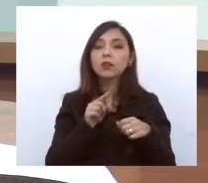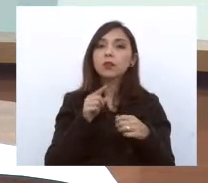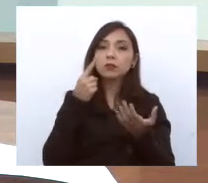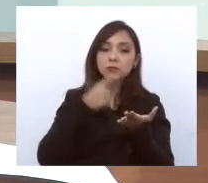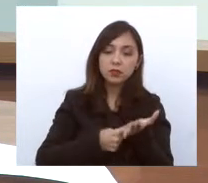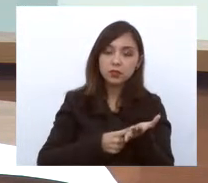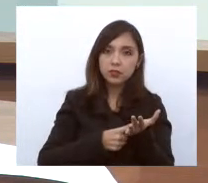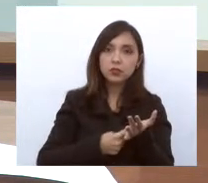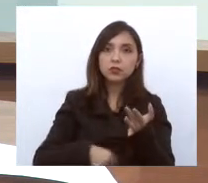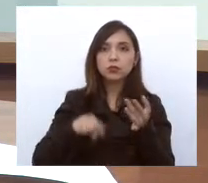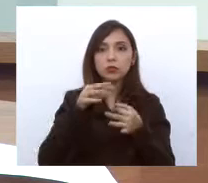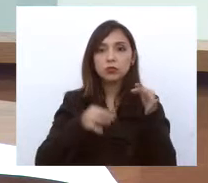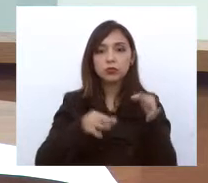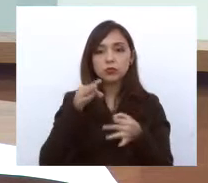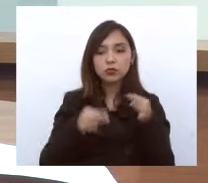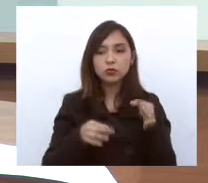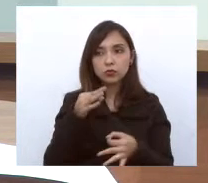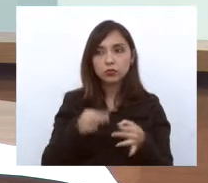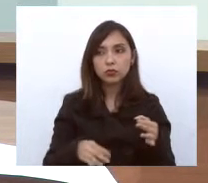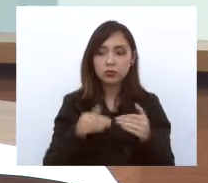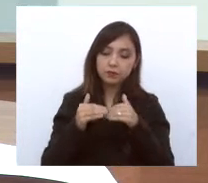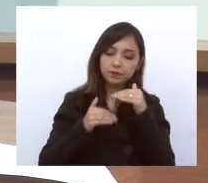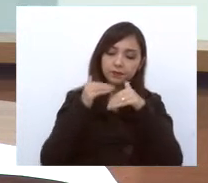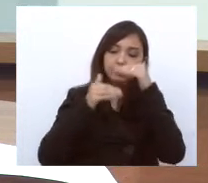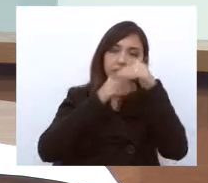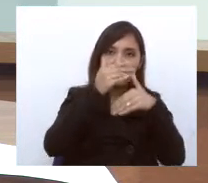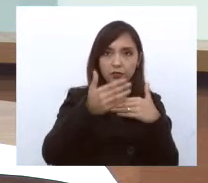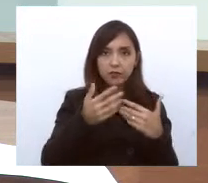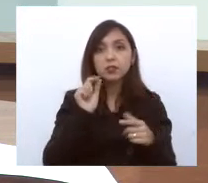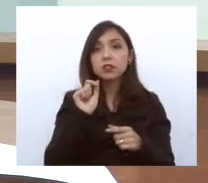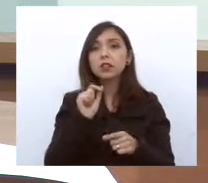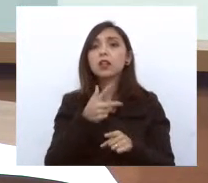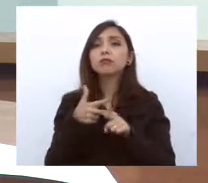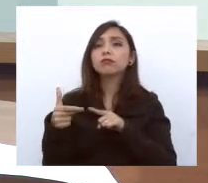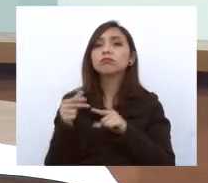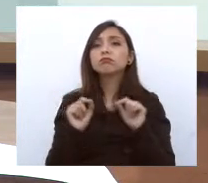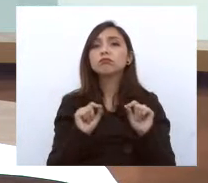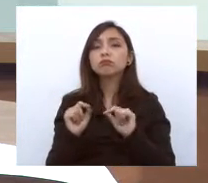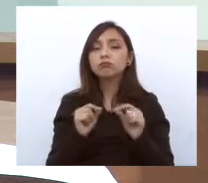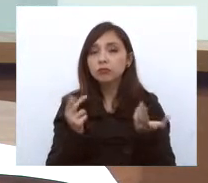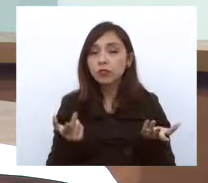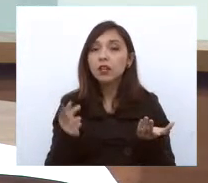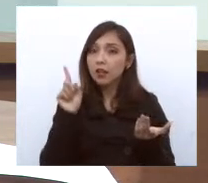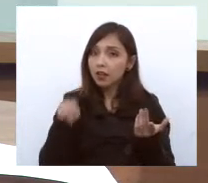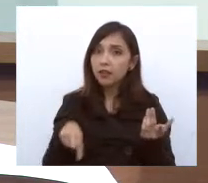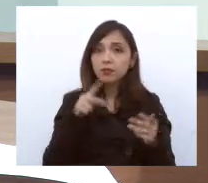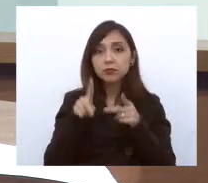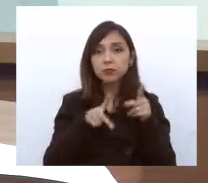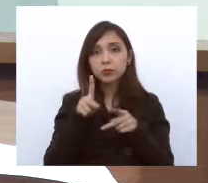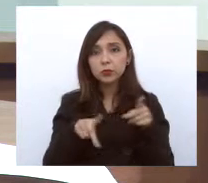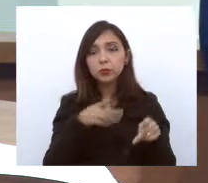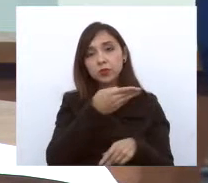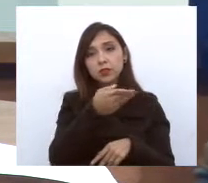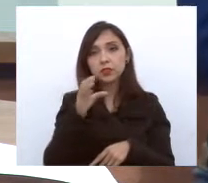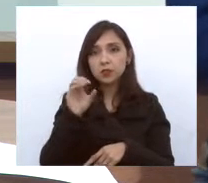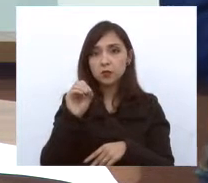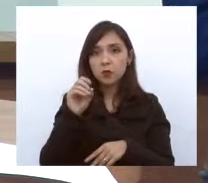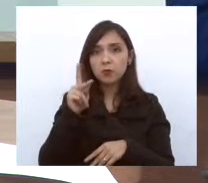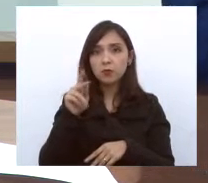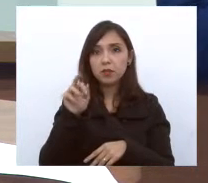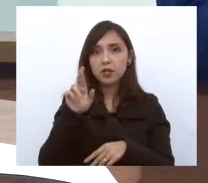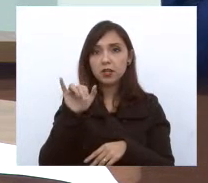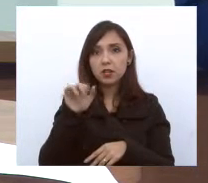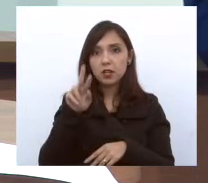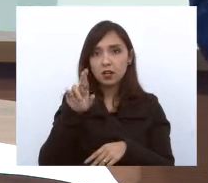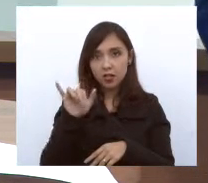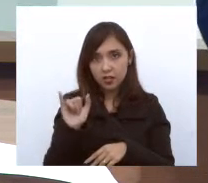que foi feito com a Justiça possa avançar. Quem ganha com isso? Quem ganha com isso é a população da Vila Operária, que